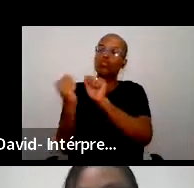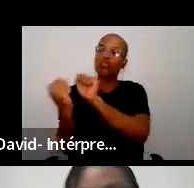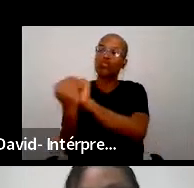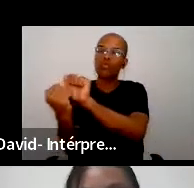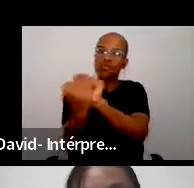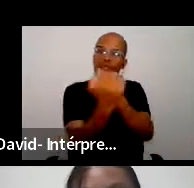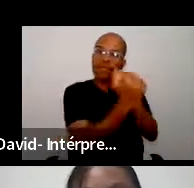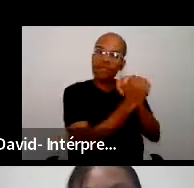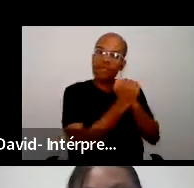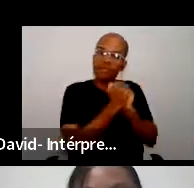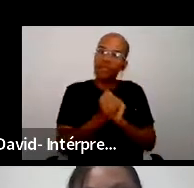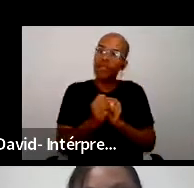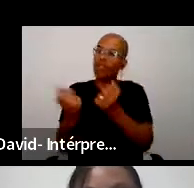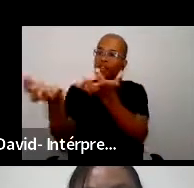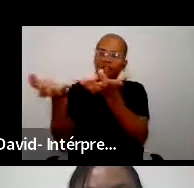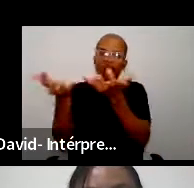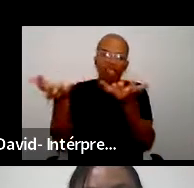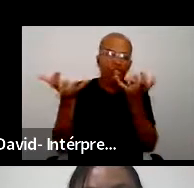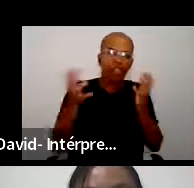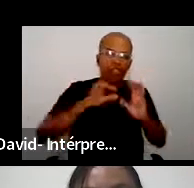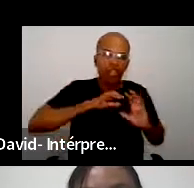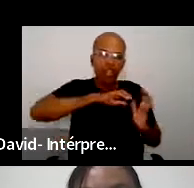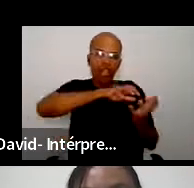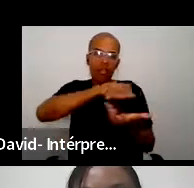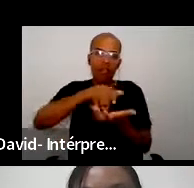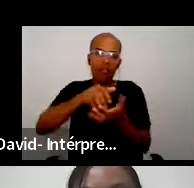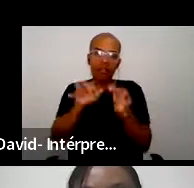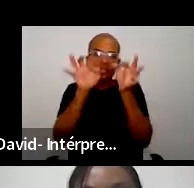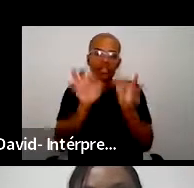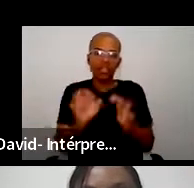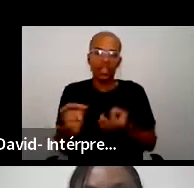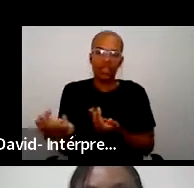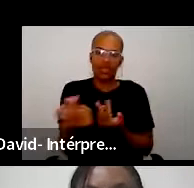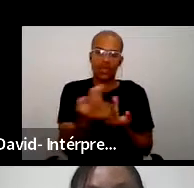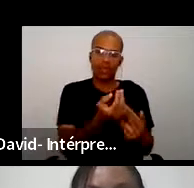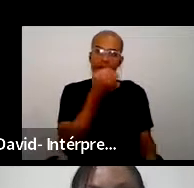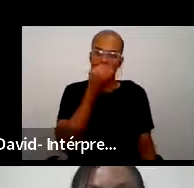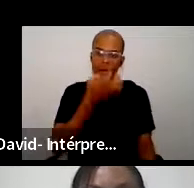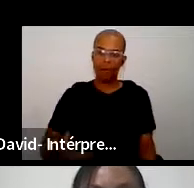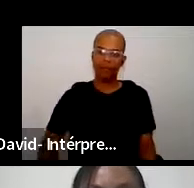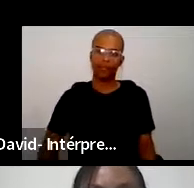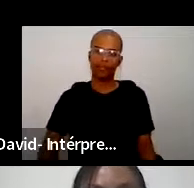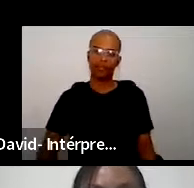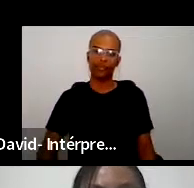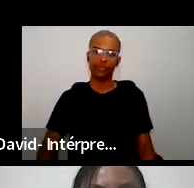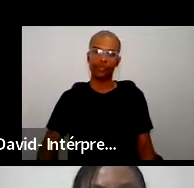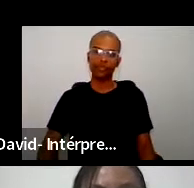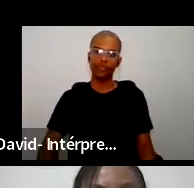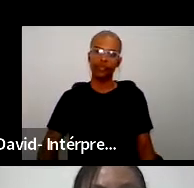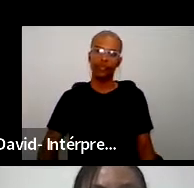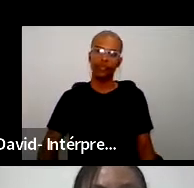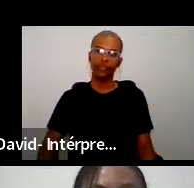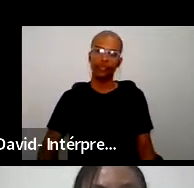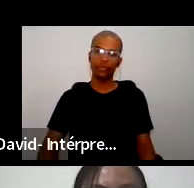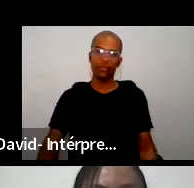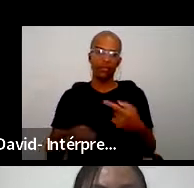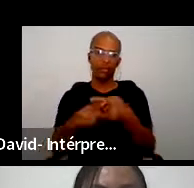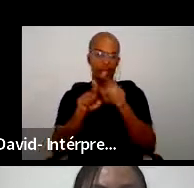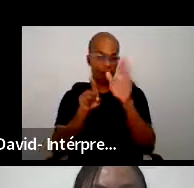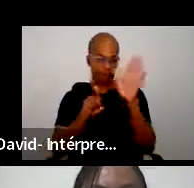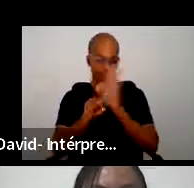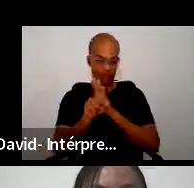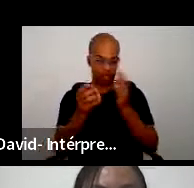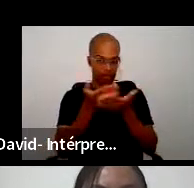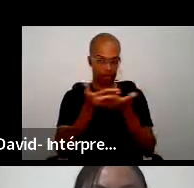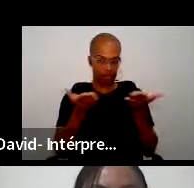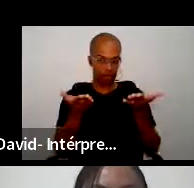também querem um mundo mais justo. Então, isso é muito, muito bom. Mas eu queria perguntar a vocês que